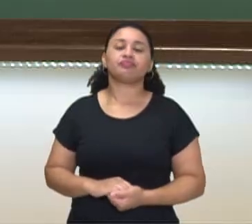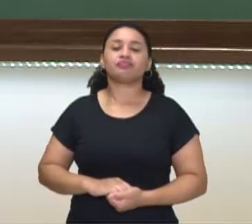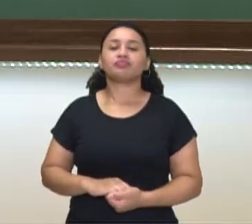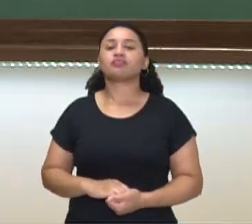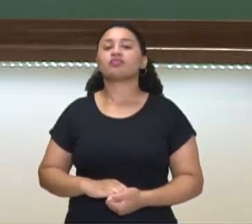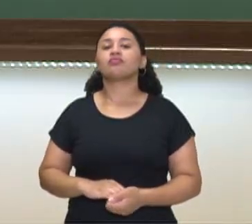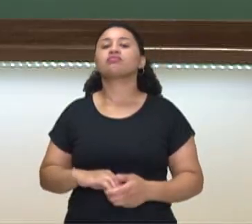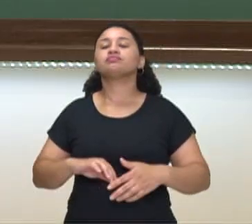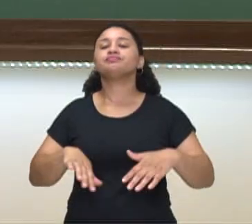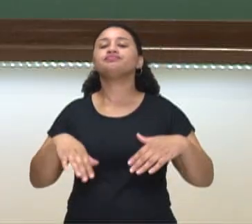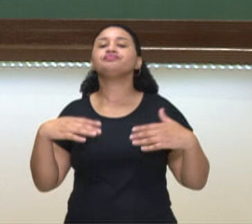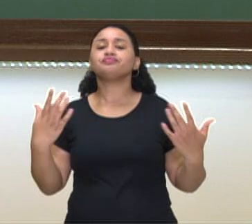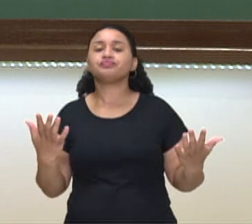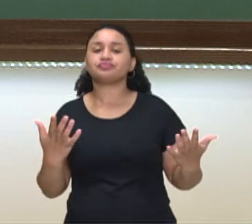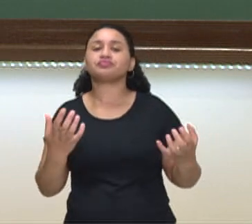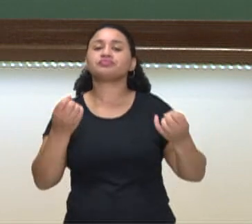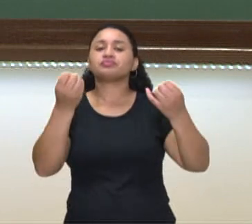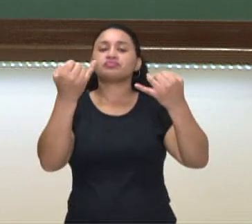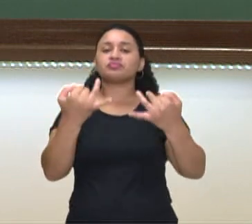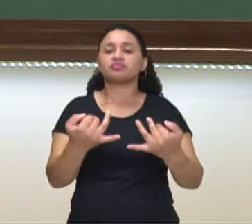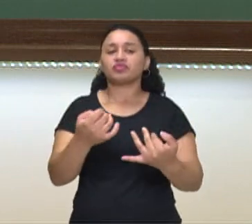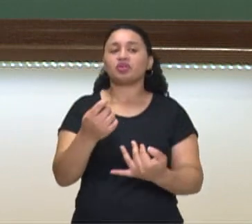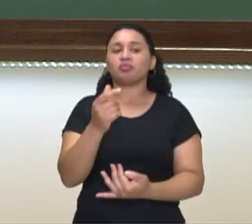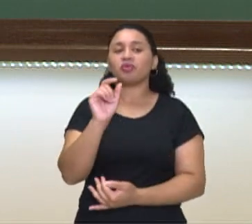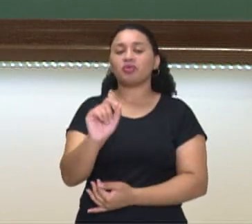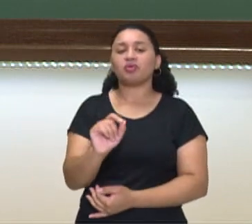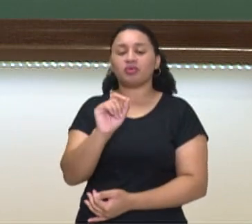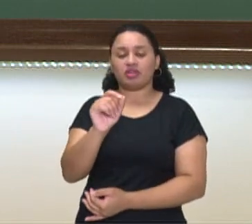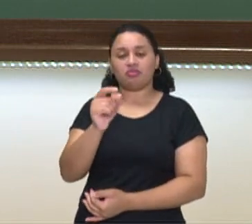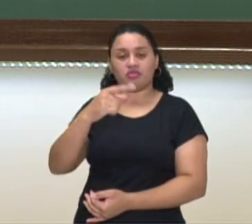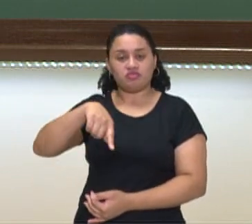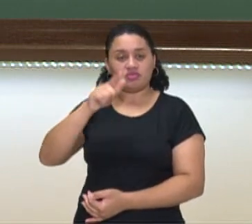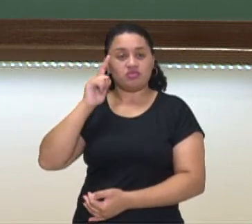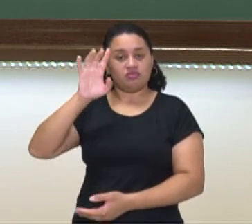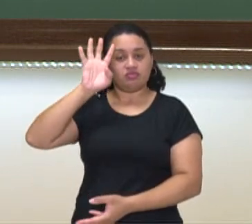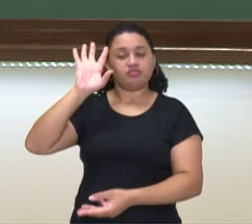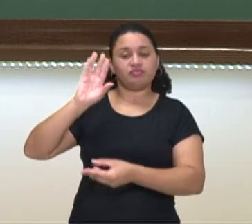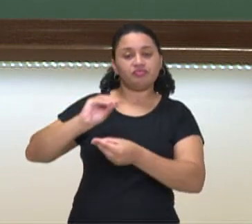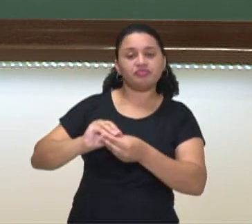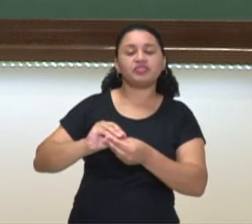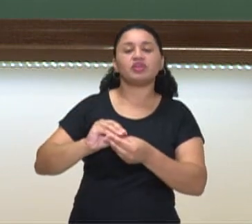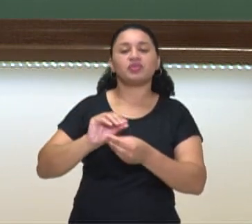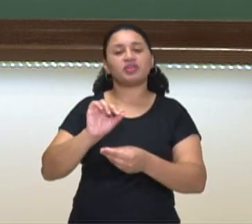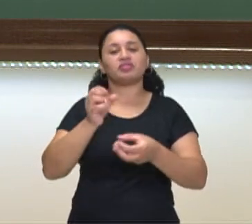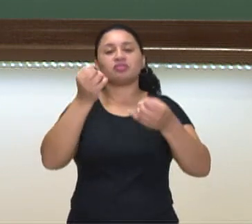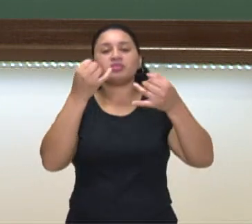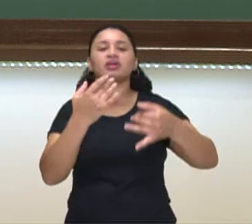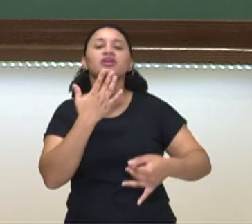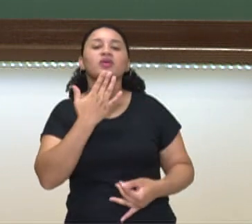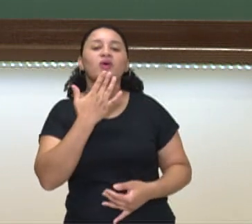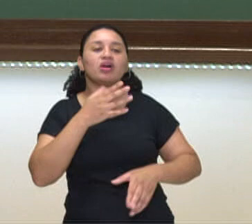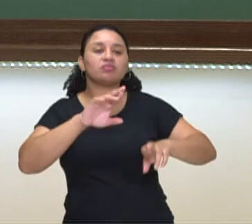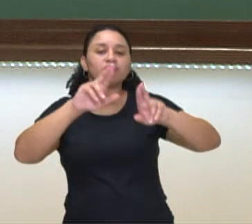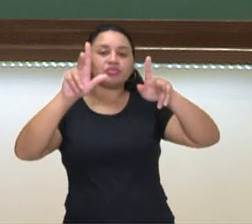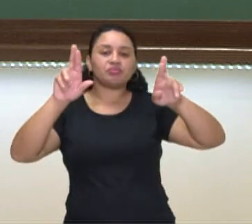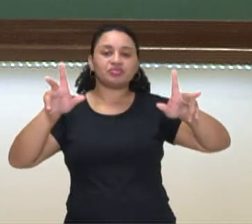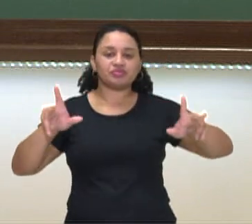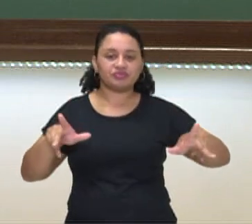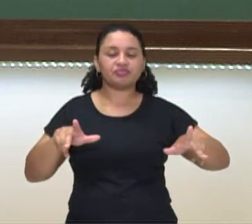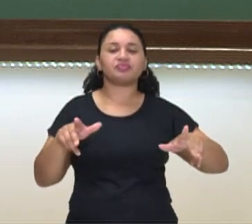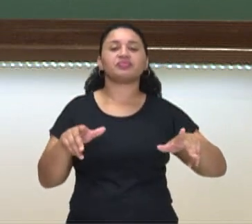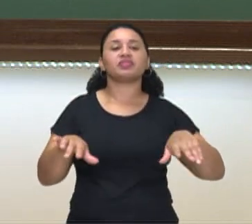Bom, falando um pouquinho, então, para você entender o que eu estou dizendo das cores contrastantes,